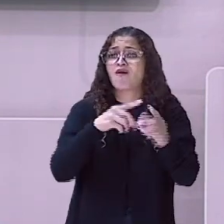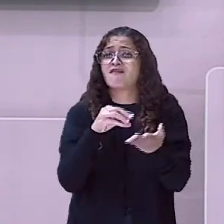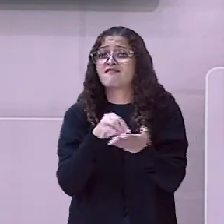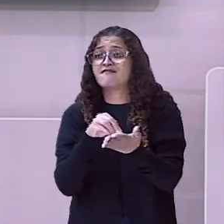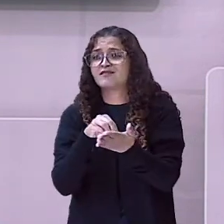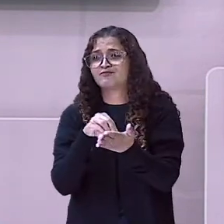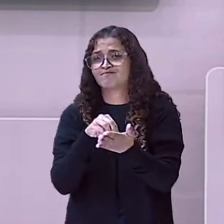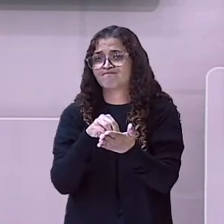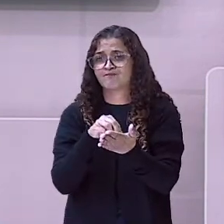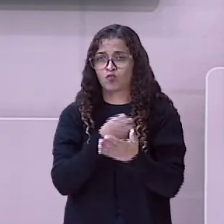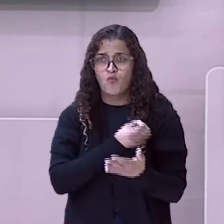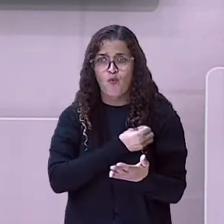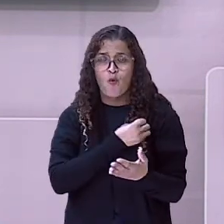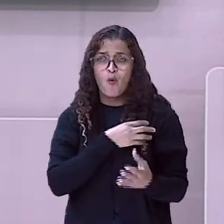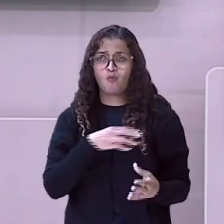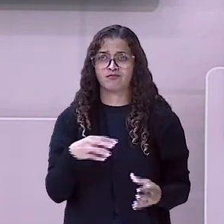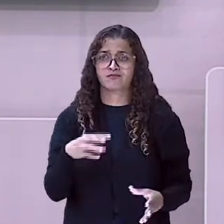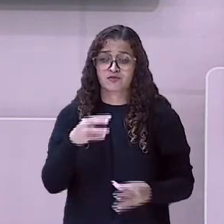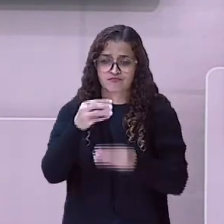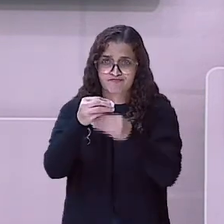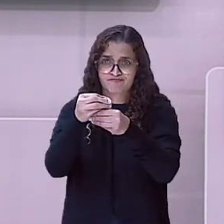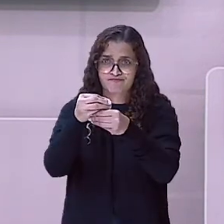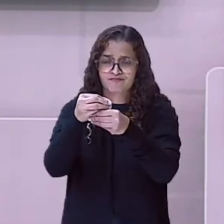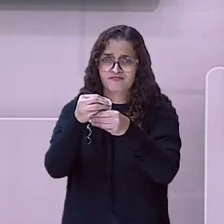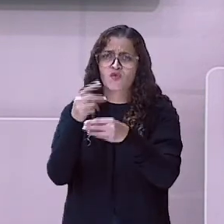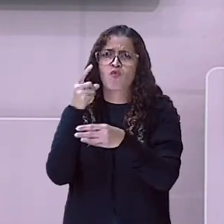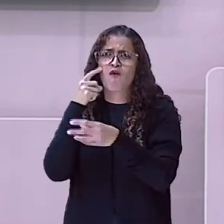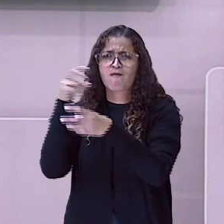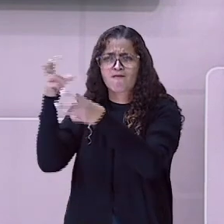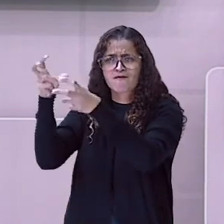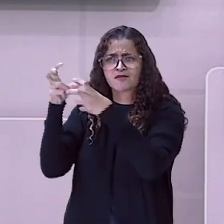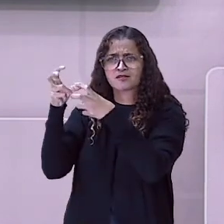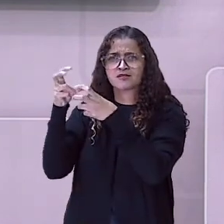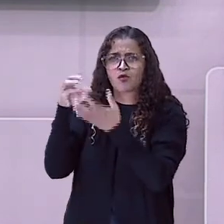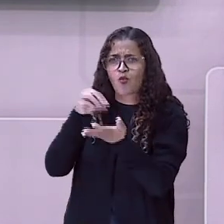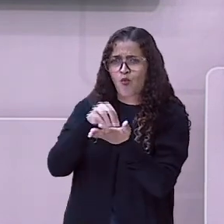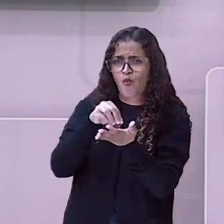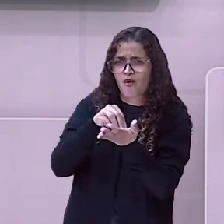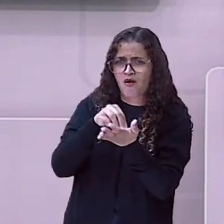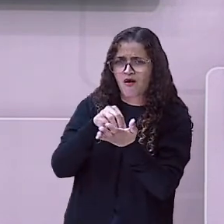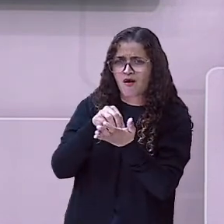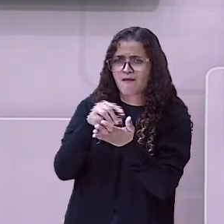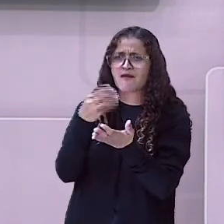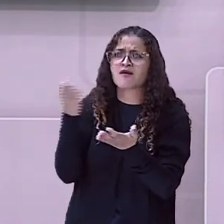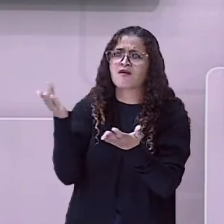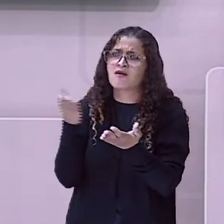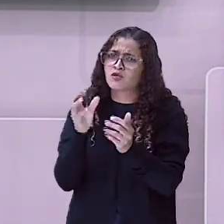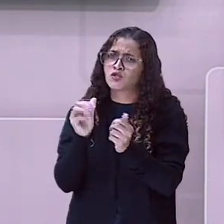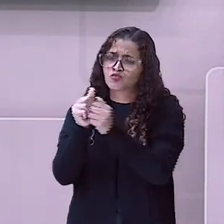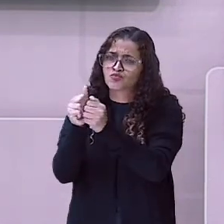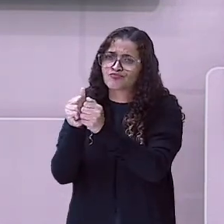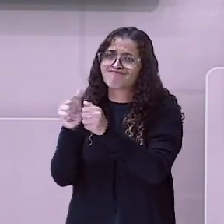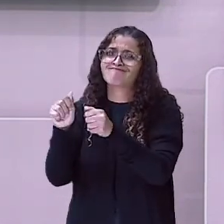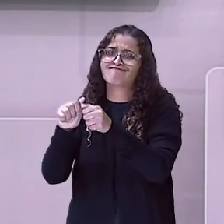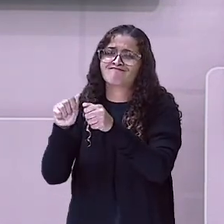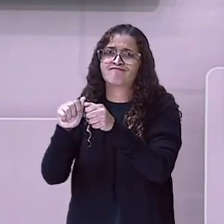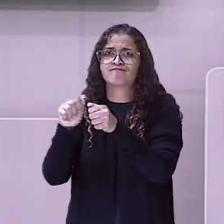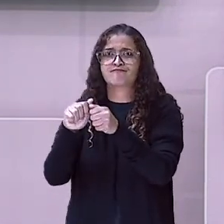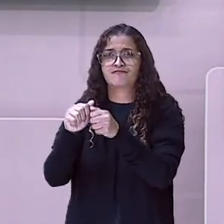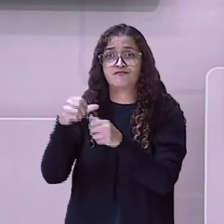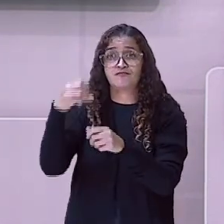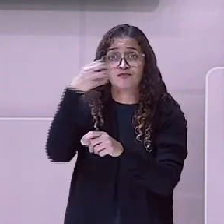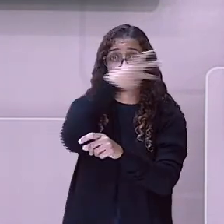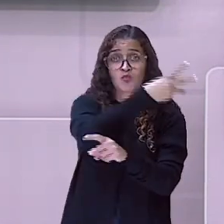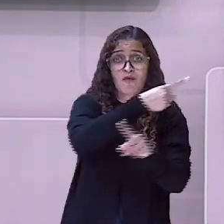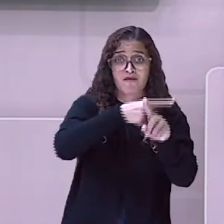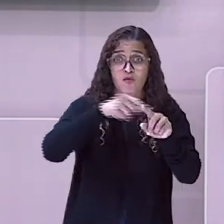o 10. Vamos ver se na outra tá faltando também, pra gente completar tudo junto? 3 vezes 1,